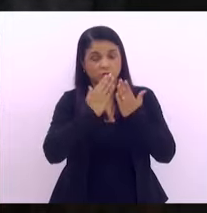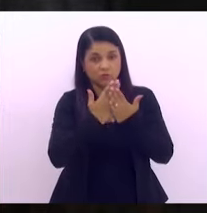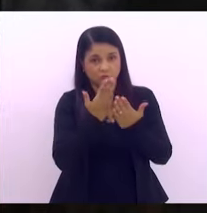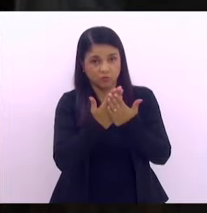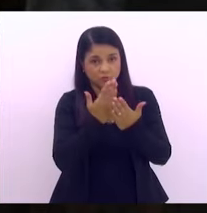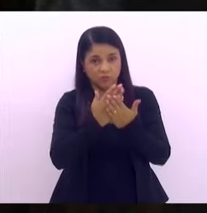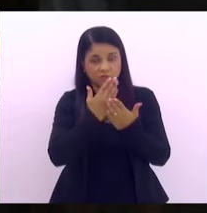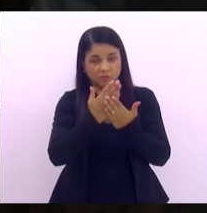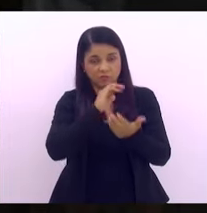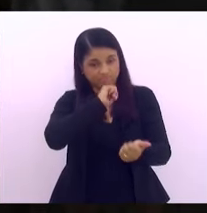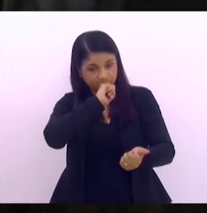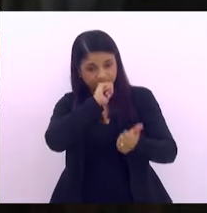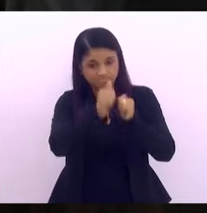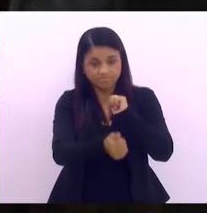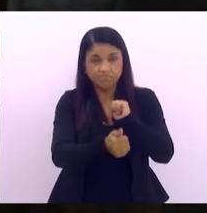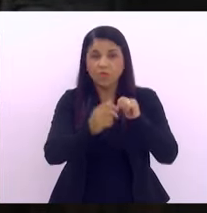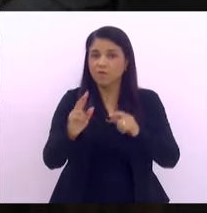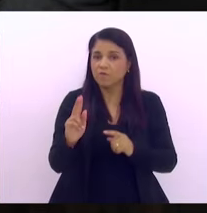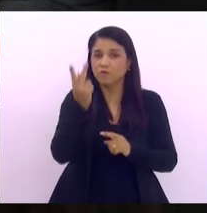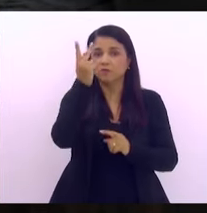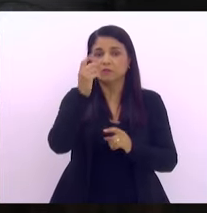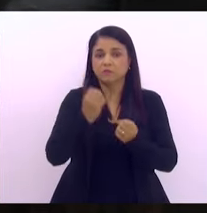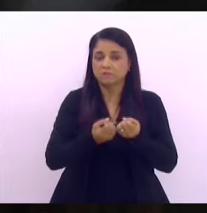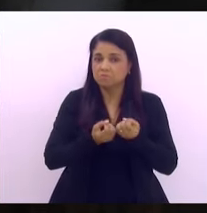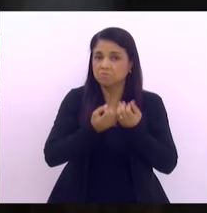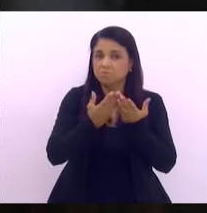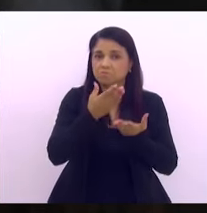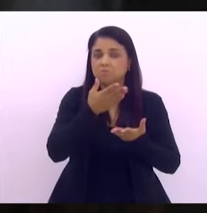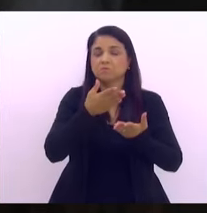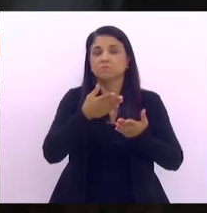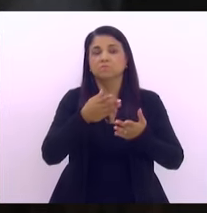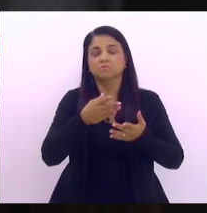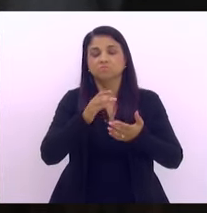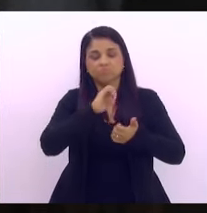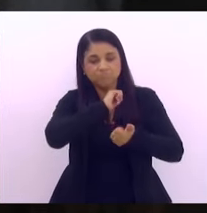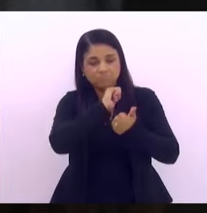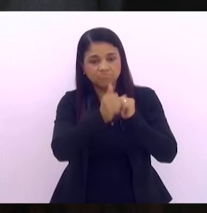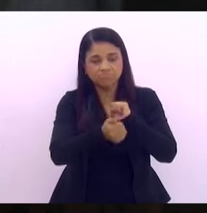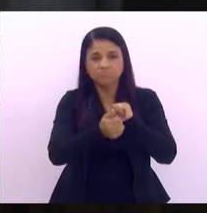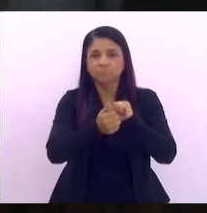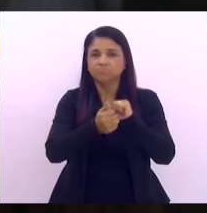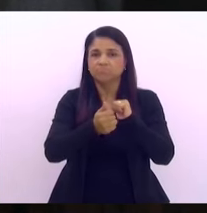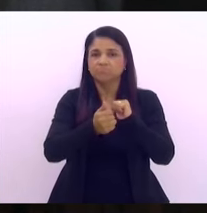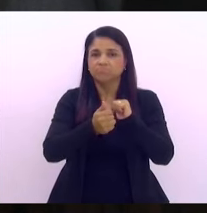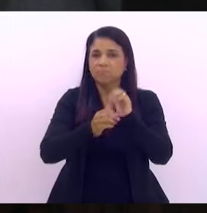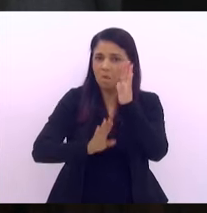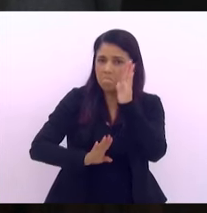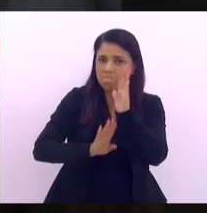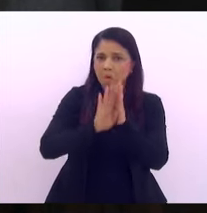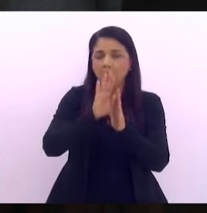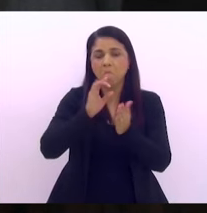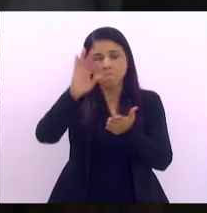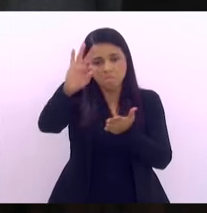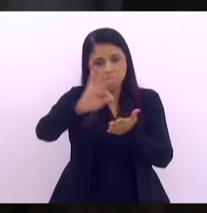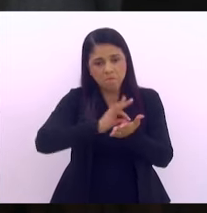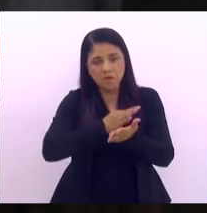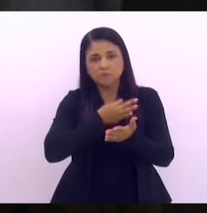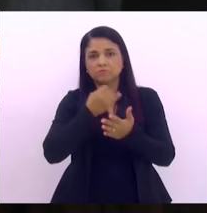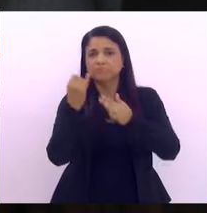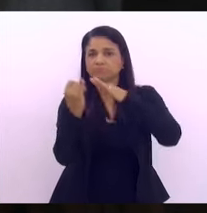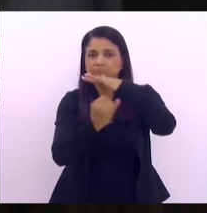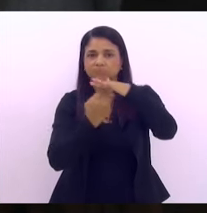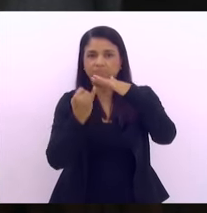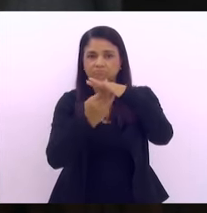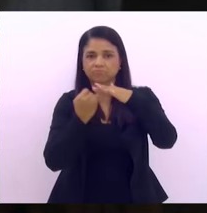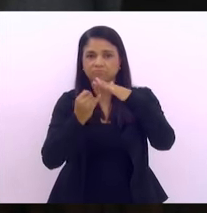atleta, visando valorizar e beneficiar atletas de alto rendimento que estejam regularmente matriculados nas